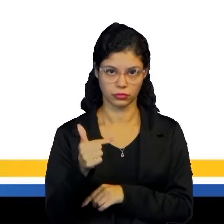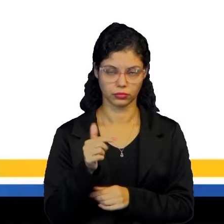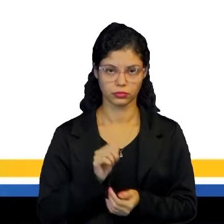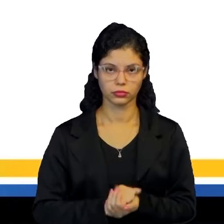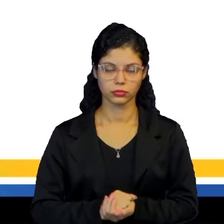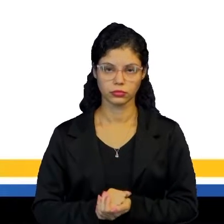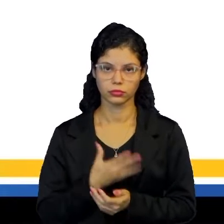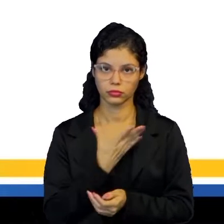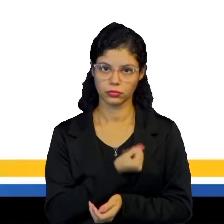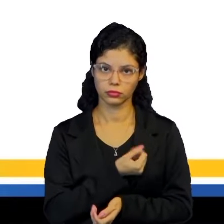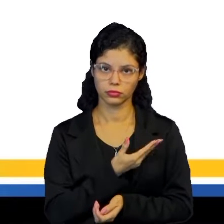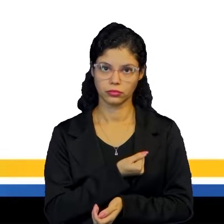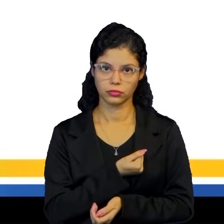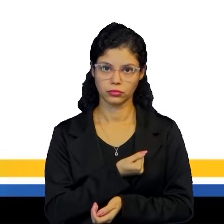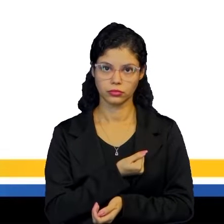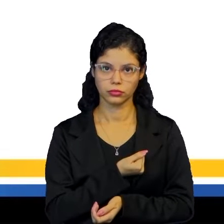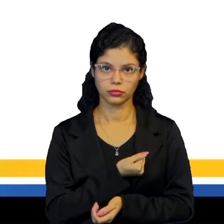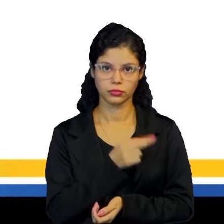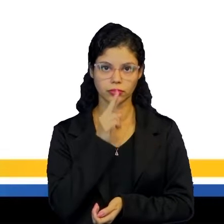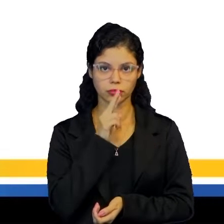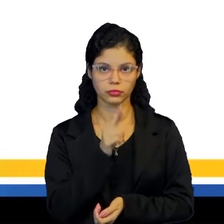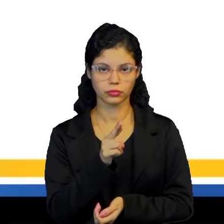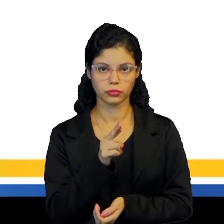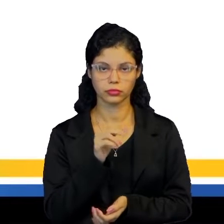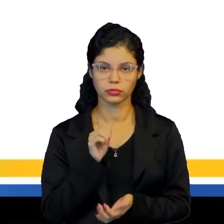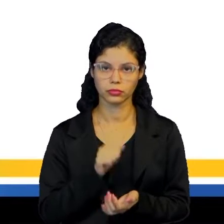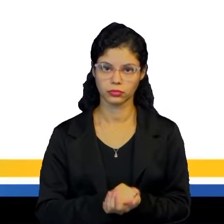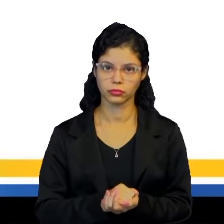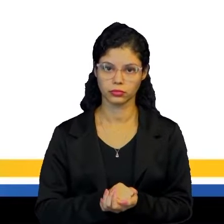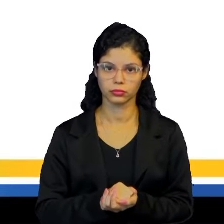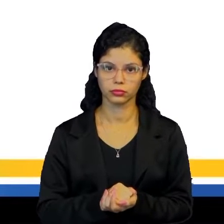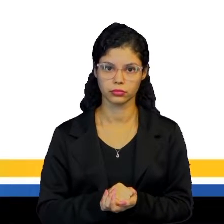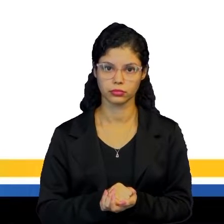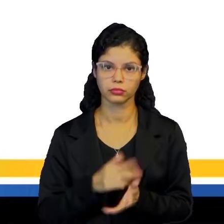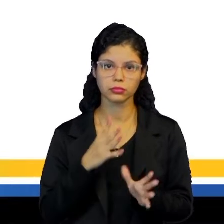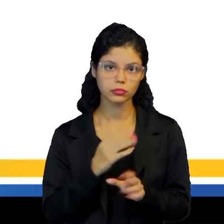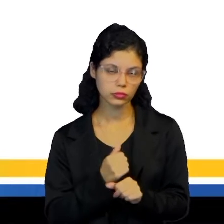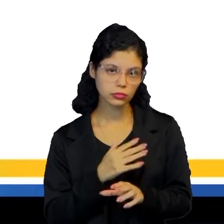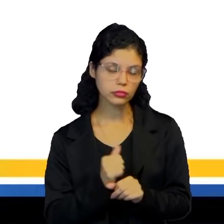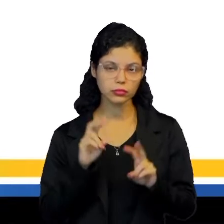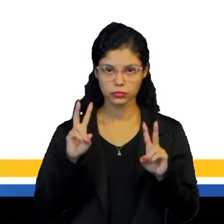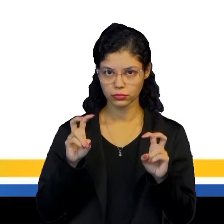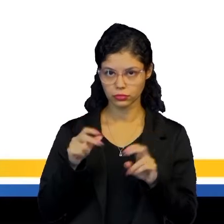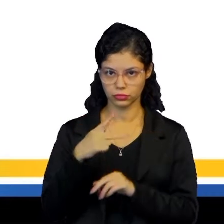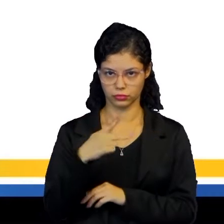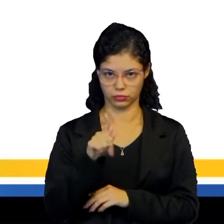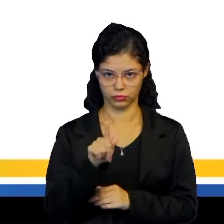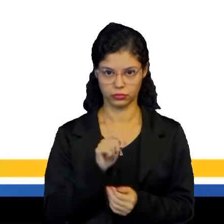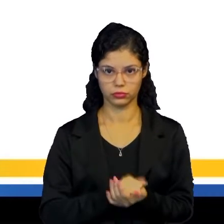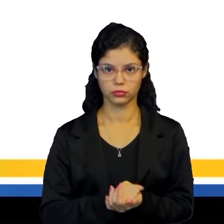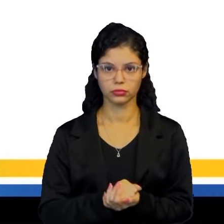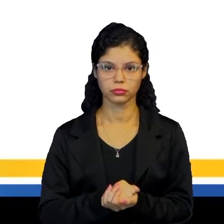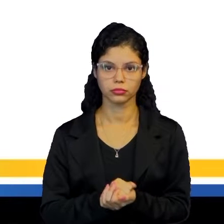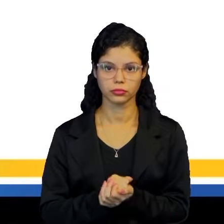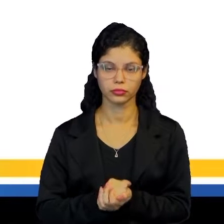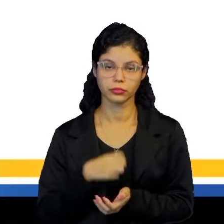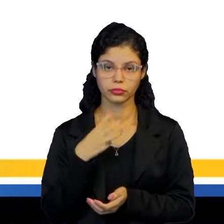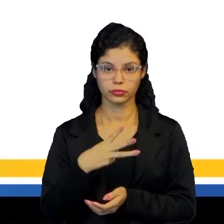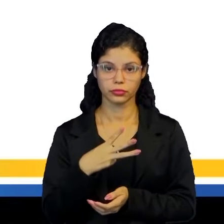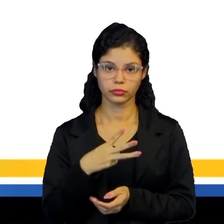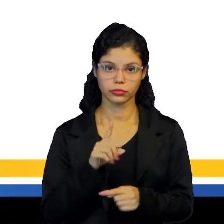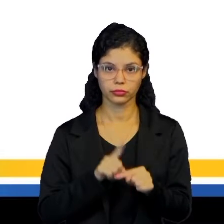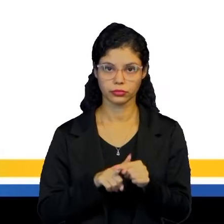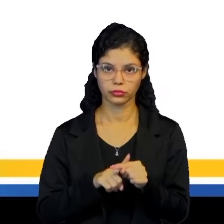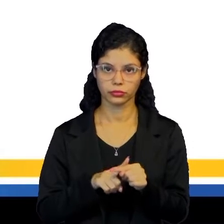2, o número que vai ser o resultado. A soma dos termos dessa PG será